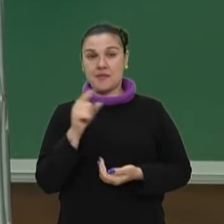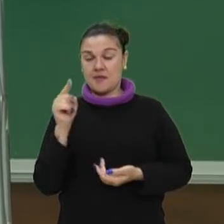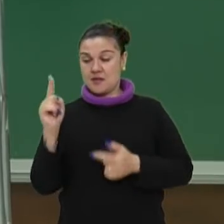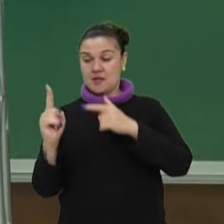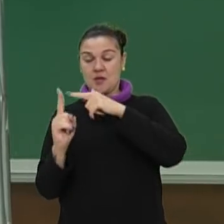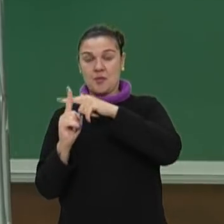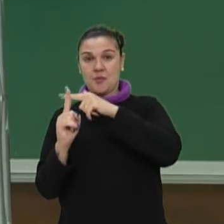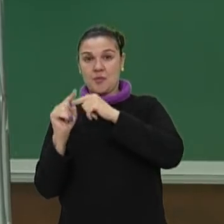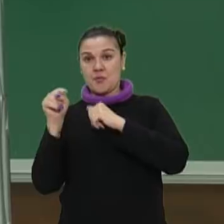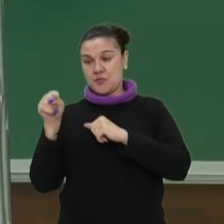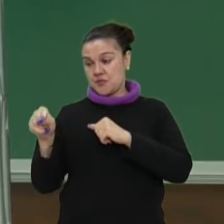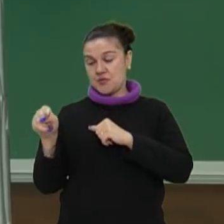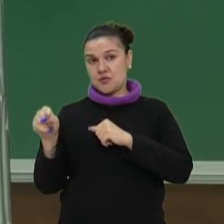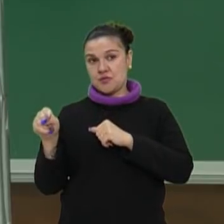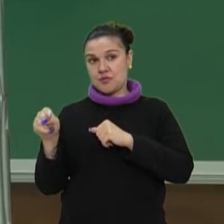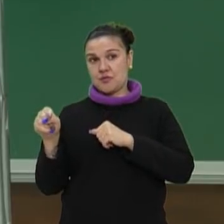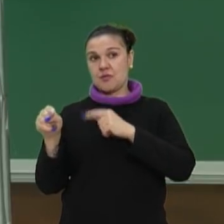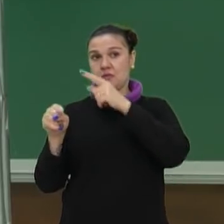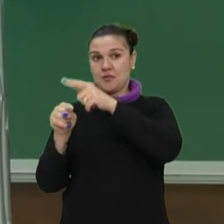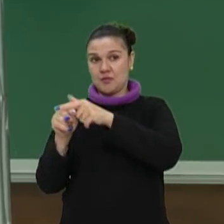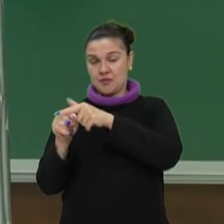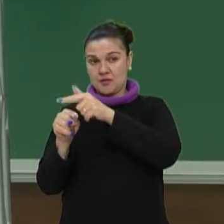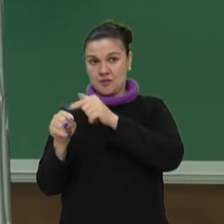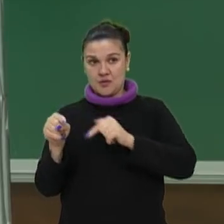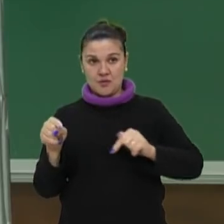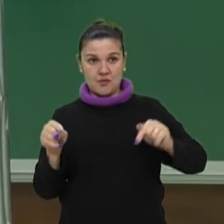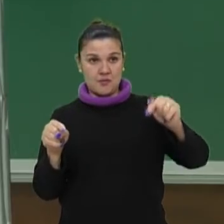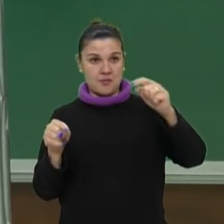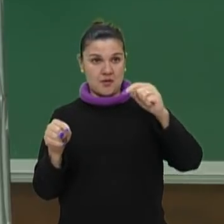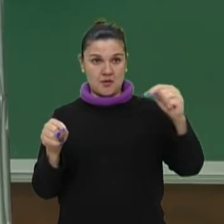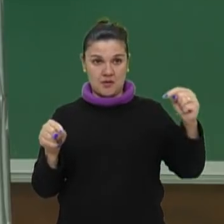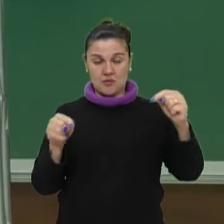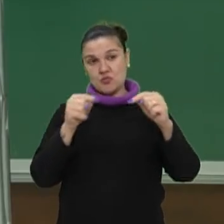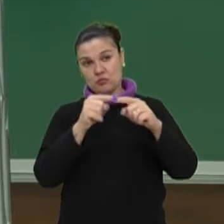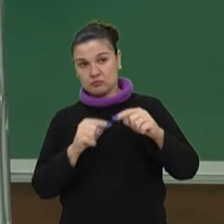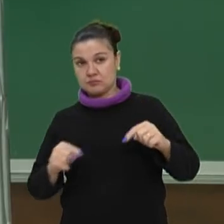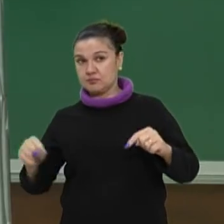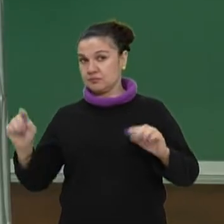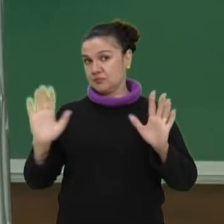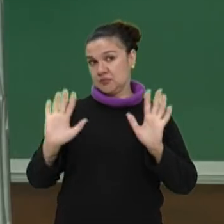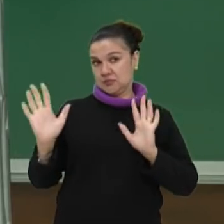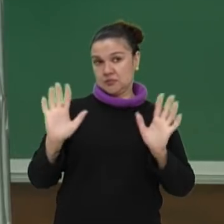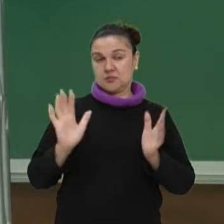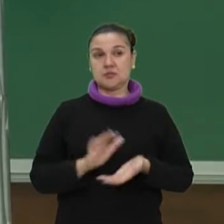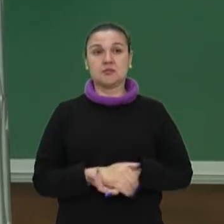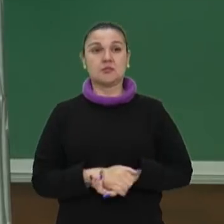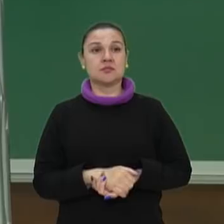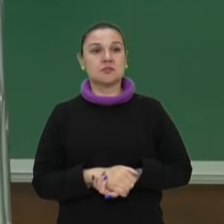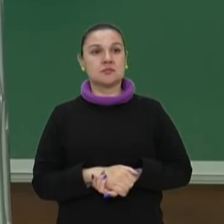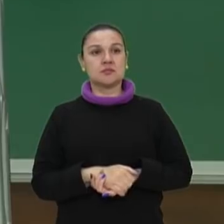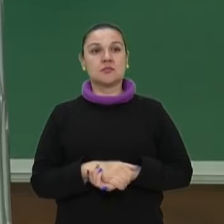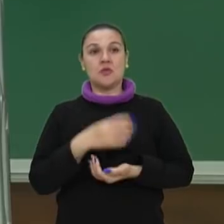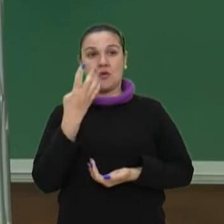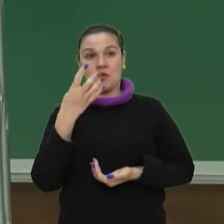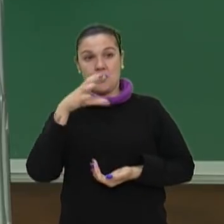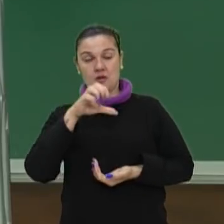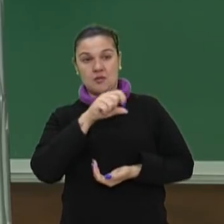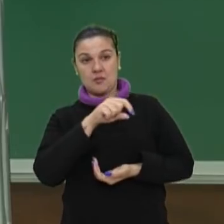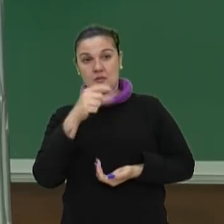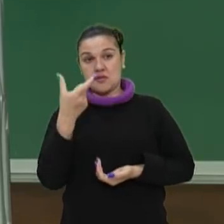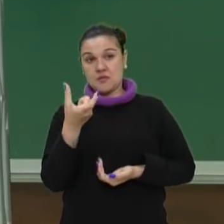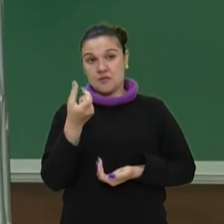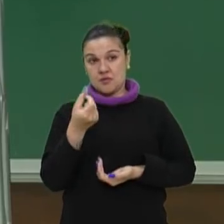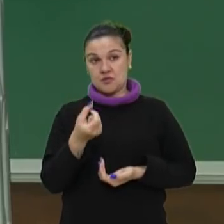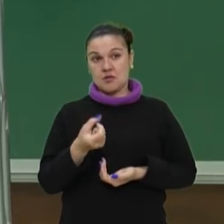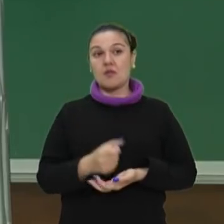positivo, né? Pelo princípio aditivo, fica menos 20 no primeiro membro, ou lá para o segundo, tanto faz. Fica 49 menos 20, e